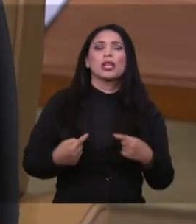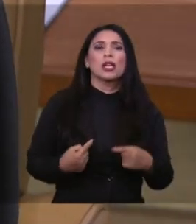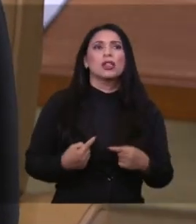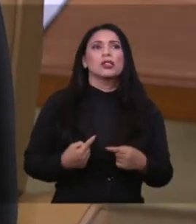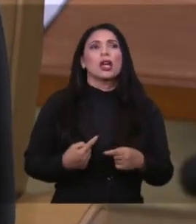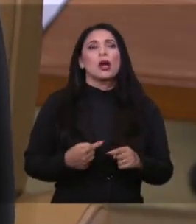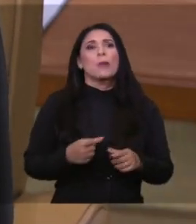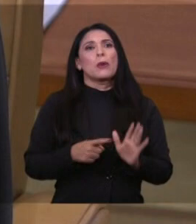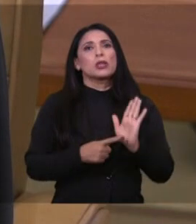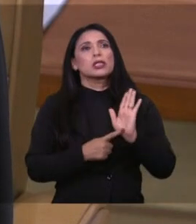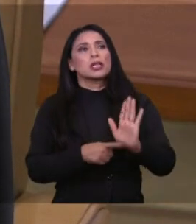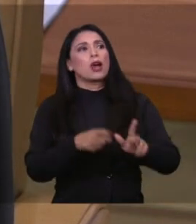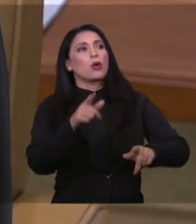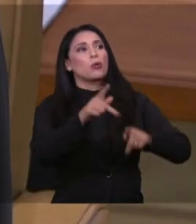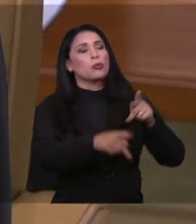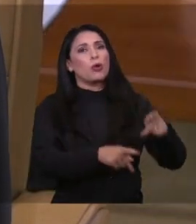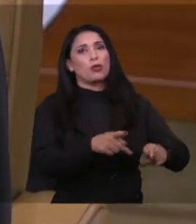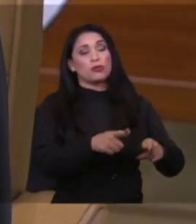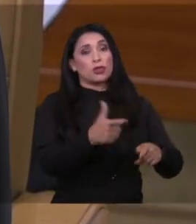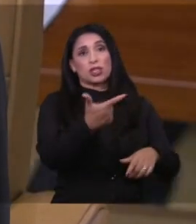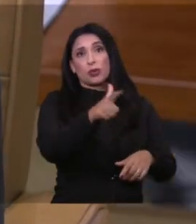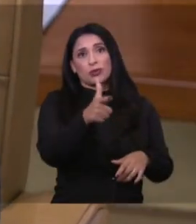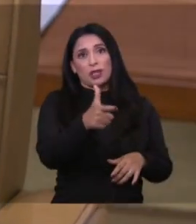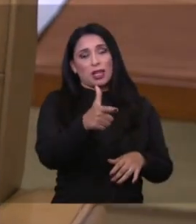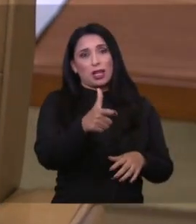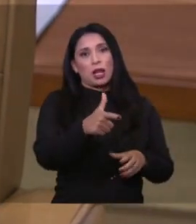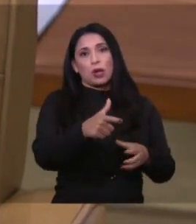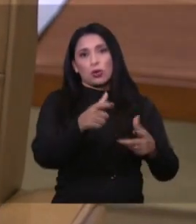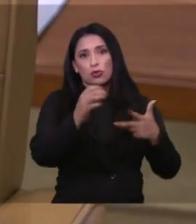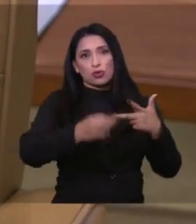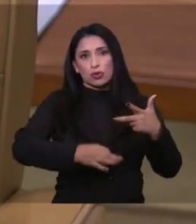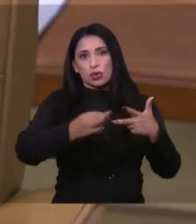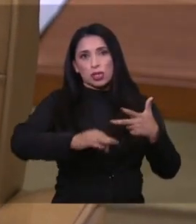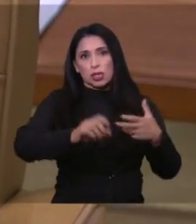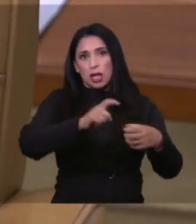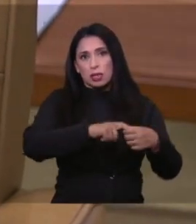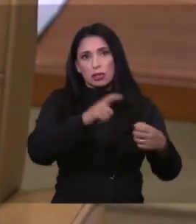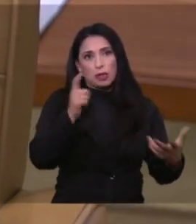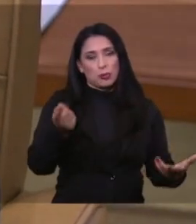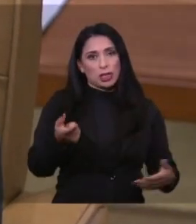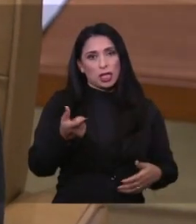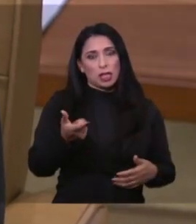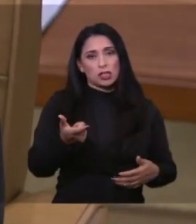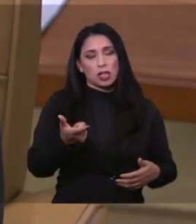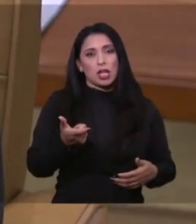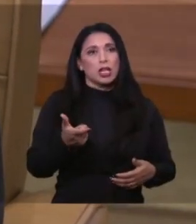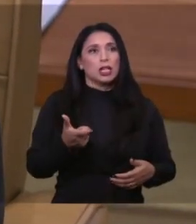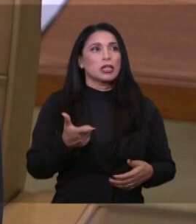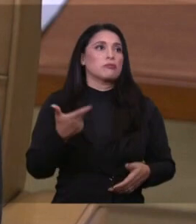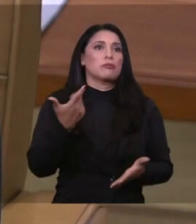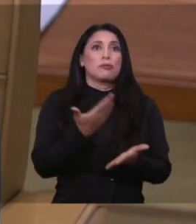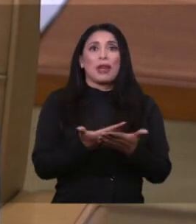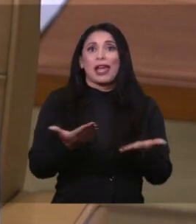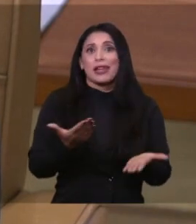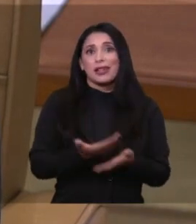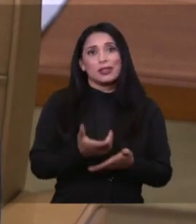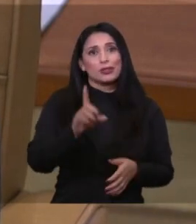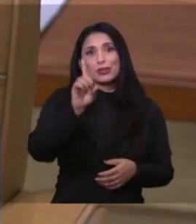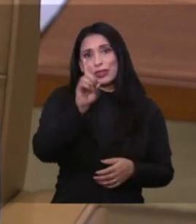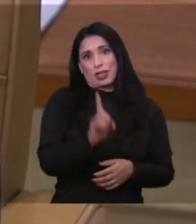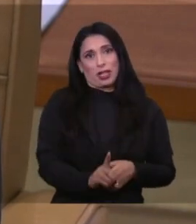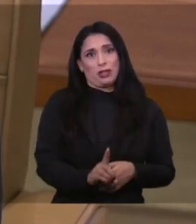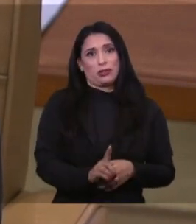que, despojado de um judiciário independente, tenha conseguido preservar os seus direitos e